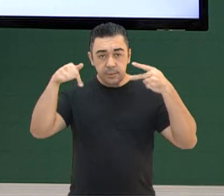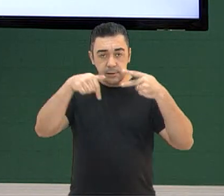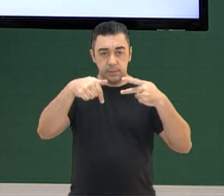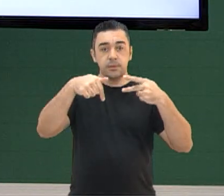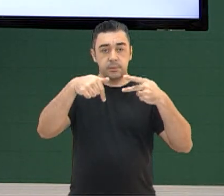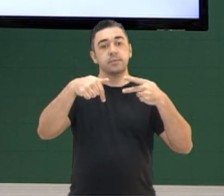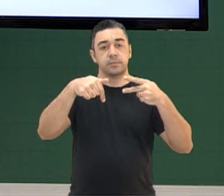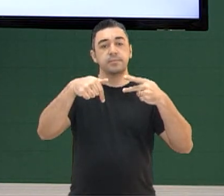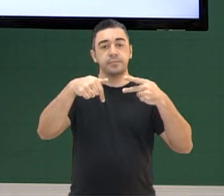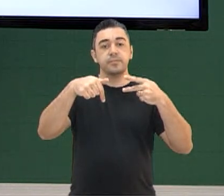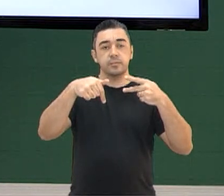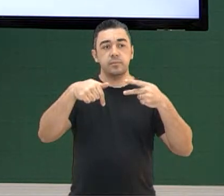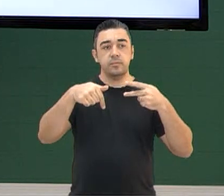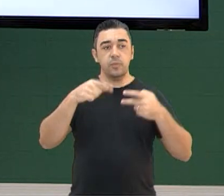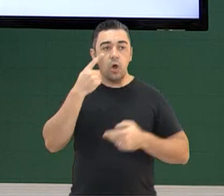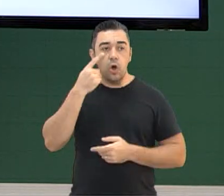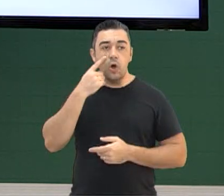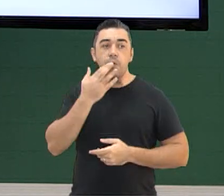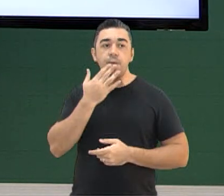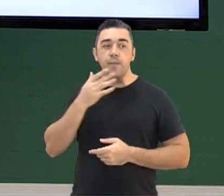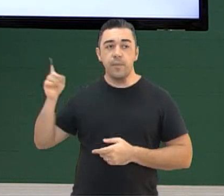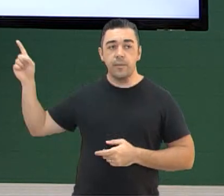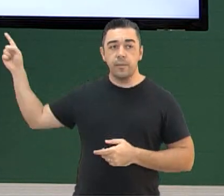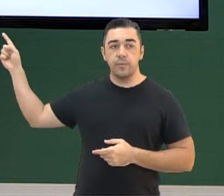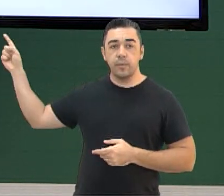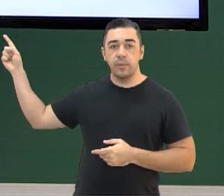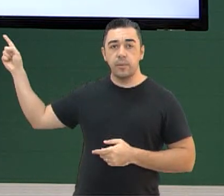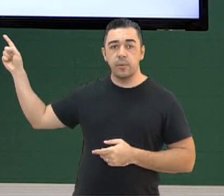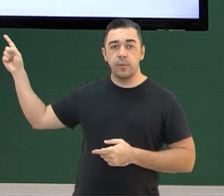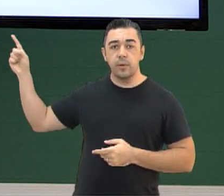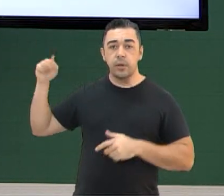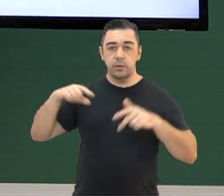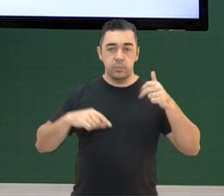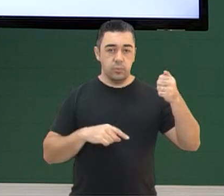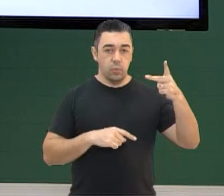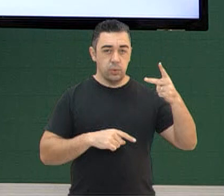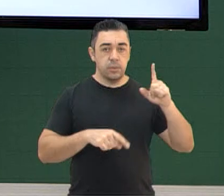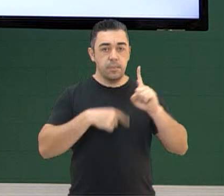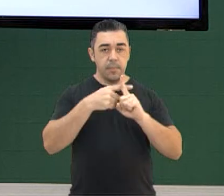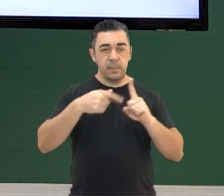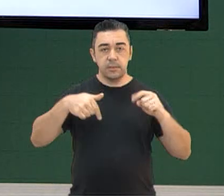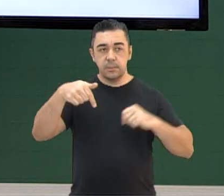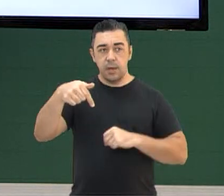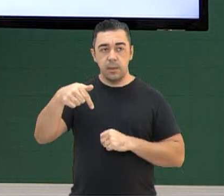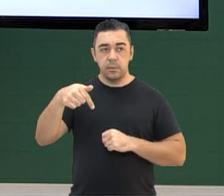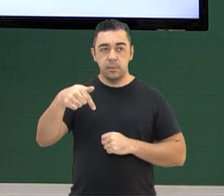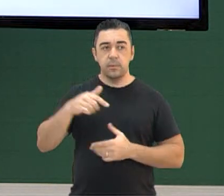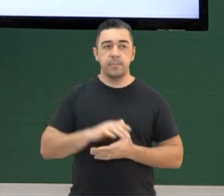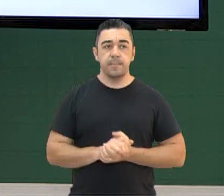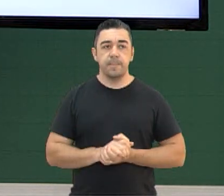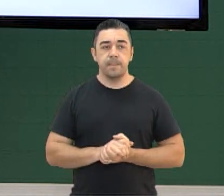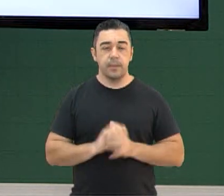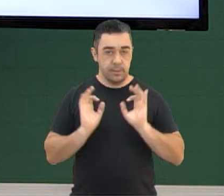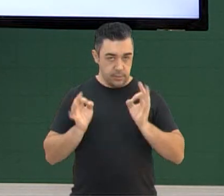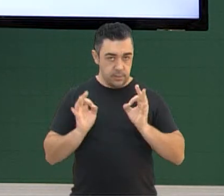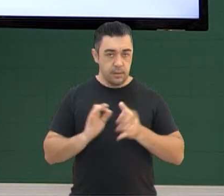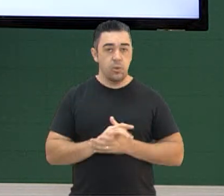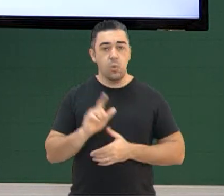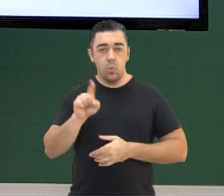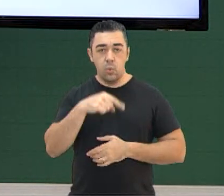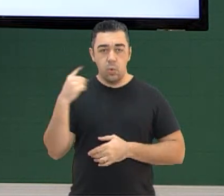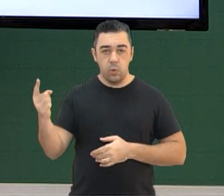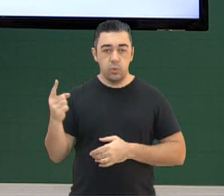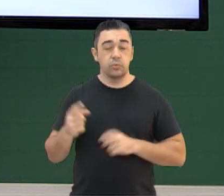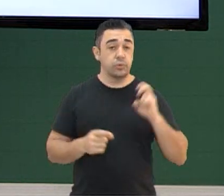até colocou da mesma cor. Olha ali, 12 mais 7. Então, 12 mais 7. Certo? O próximo